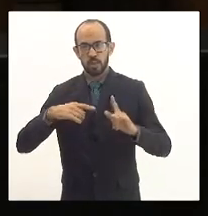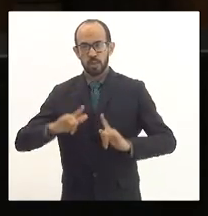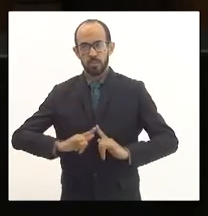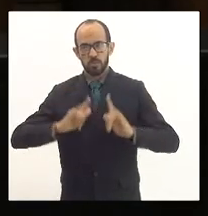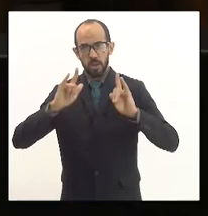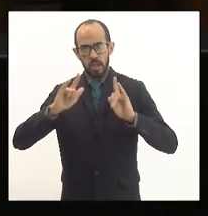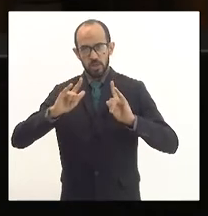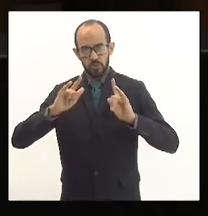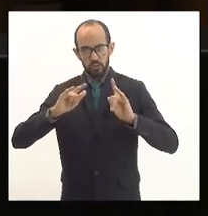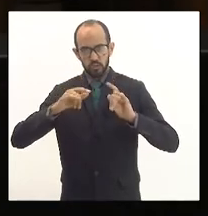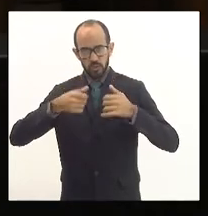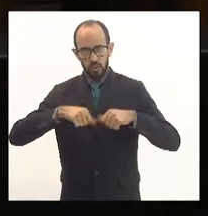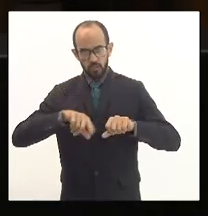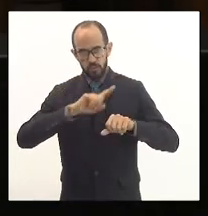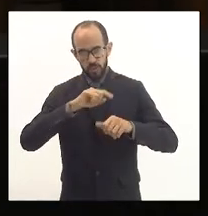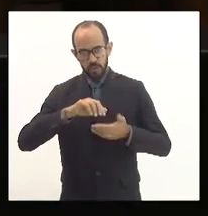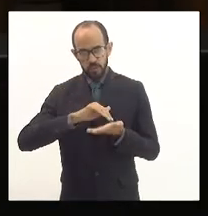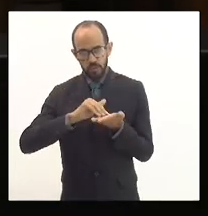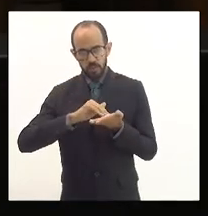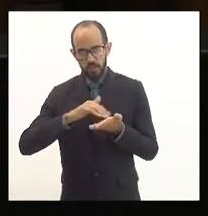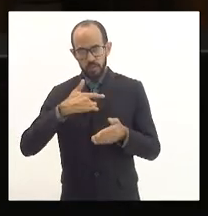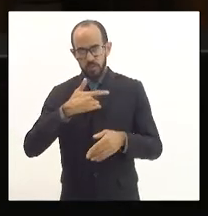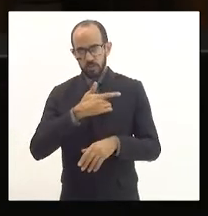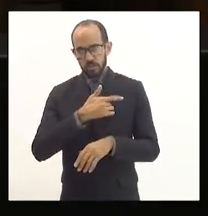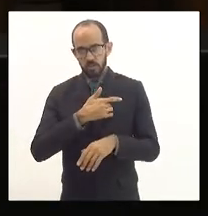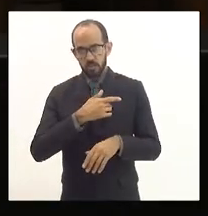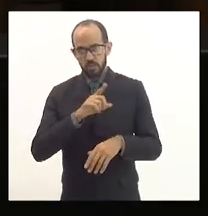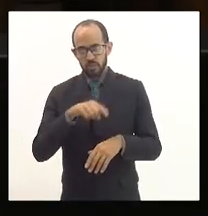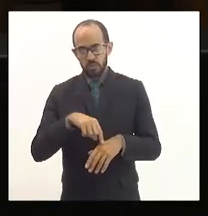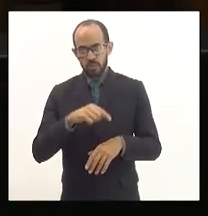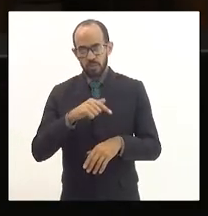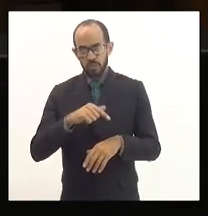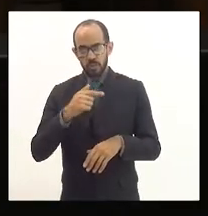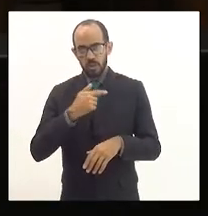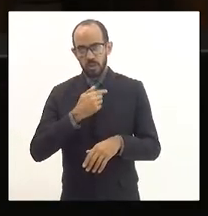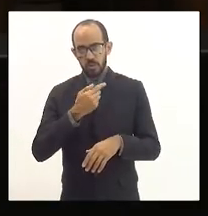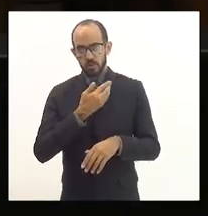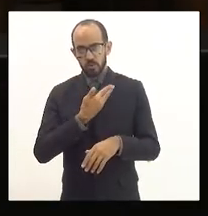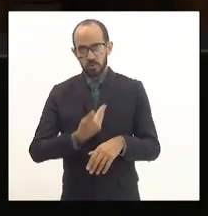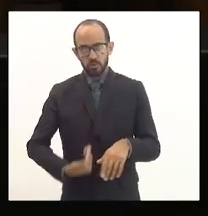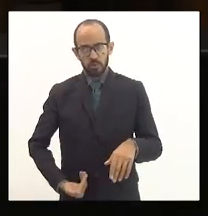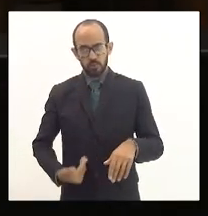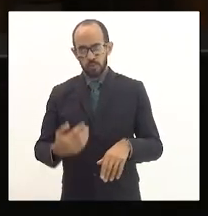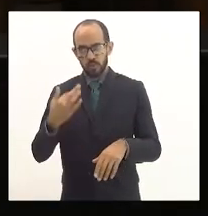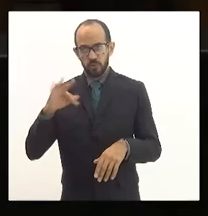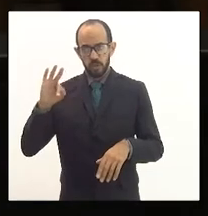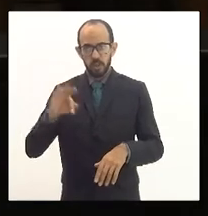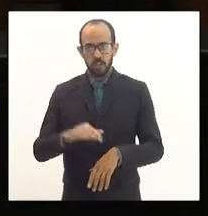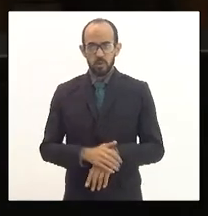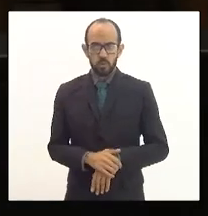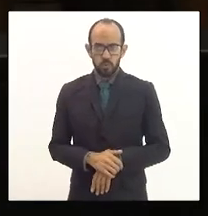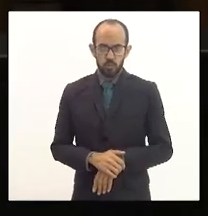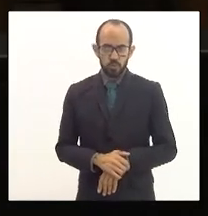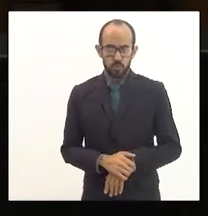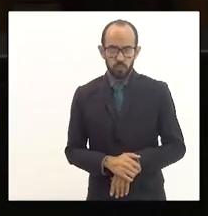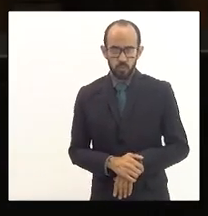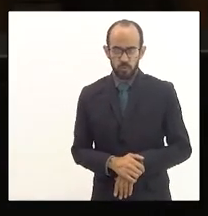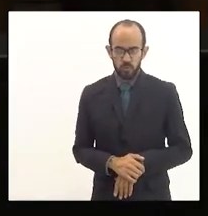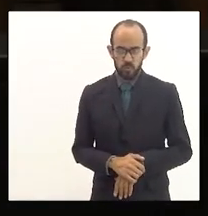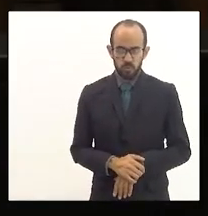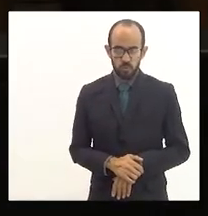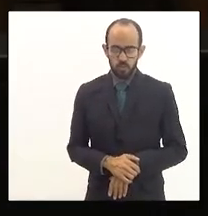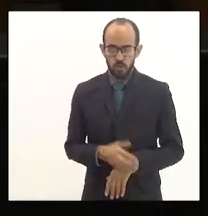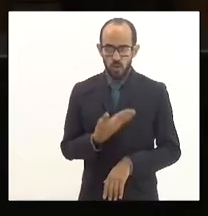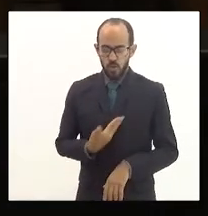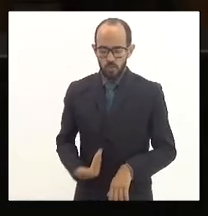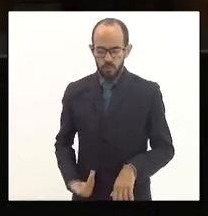secretaria de saúde ele é um prédio do Governo Federal o governo federal é um